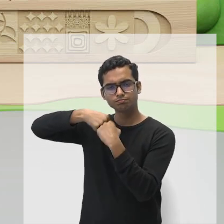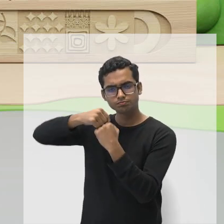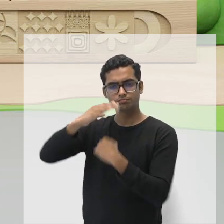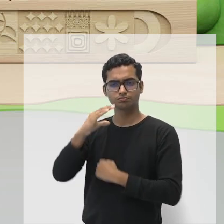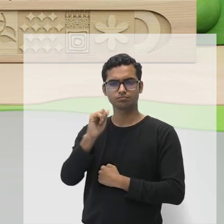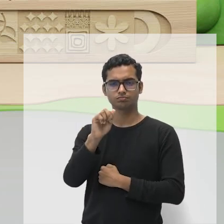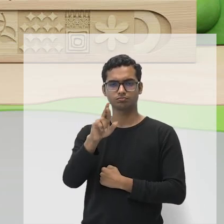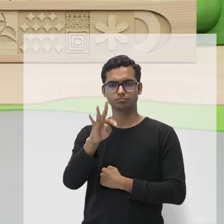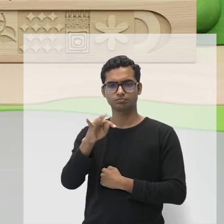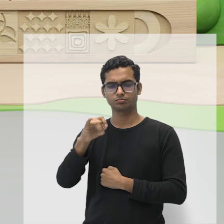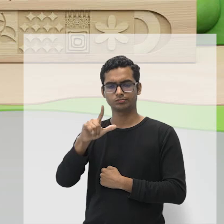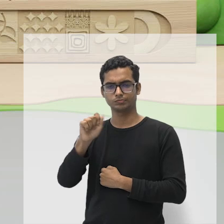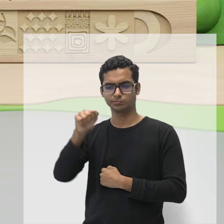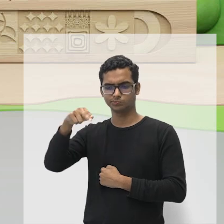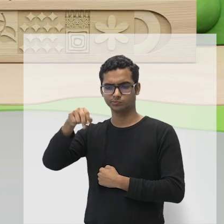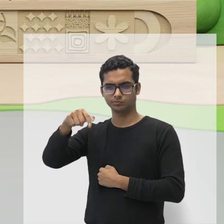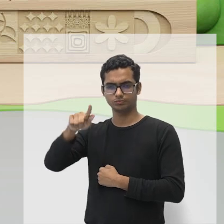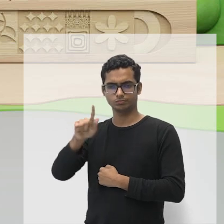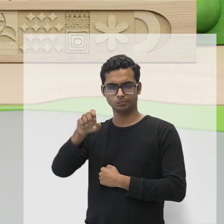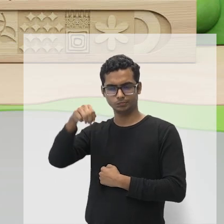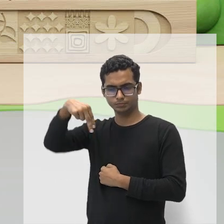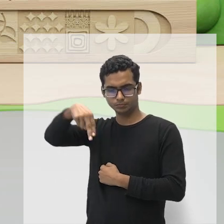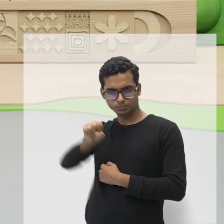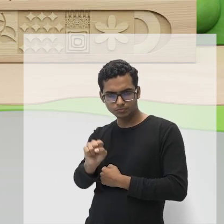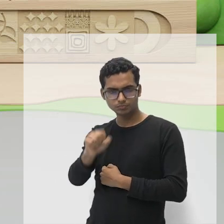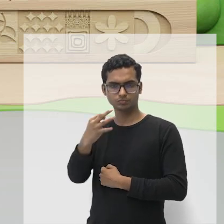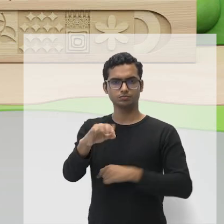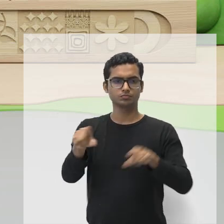as cartilagens. Mas observem aqui na imagem.